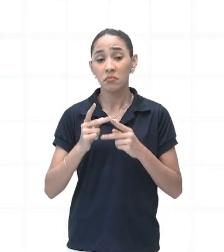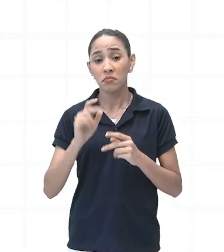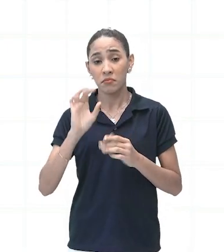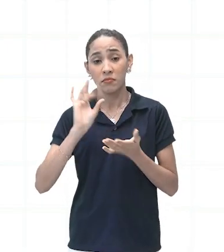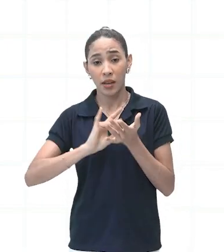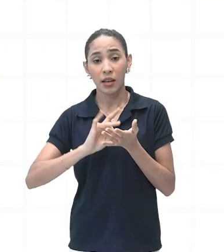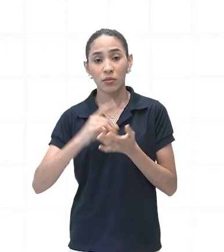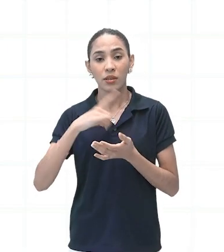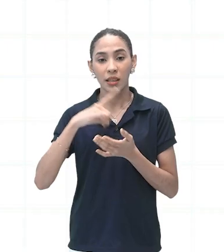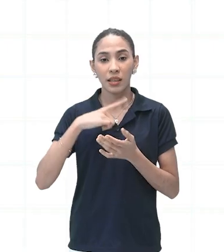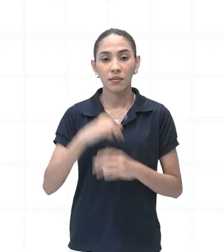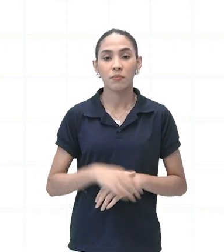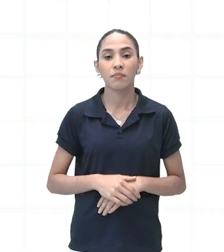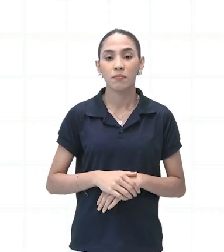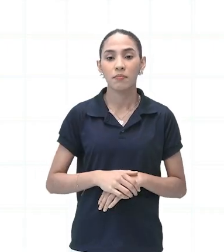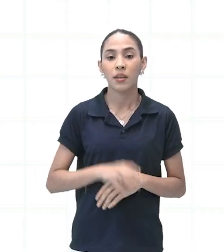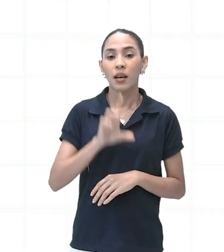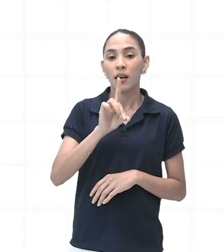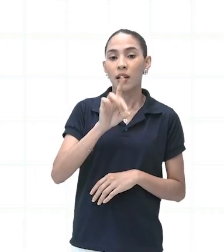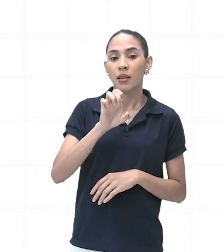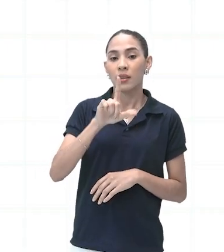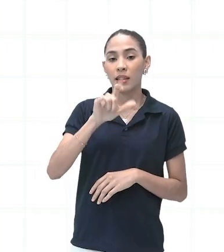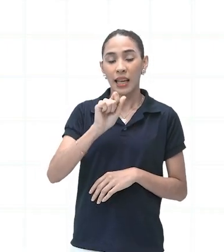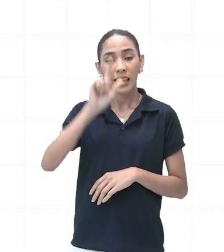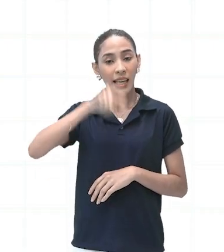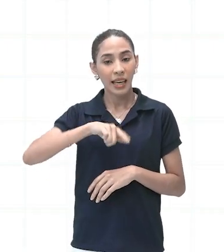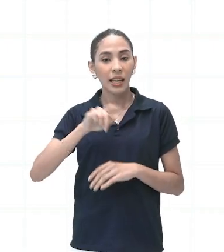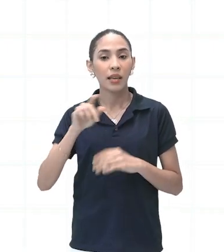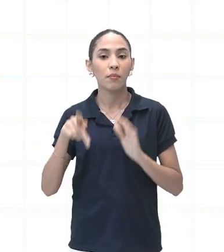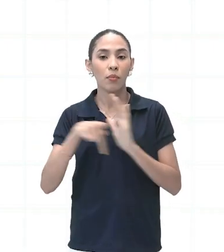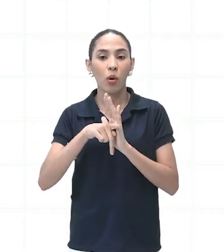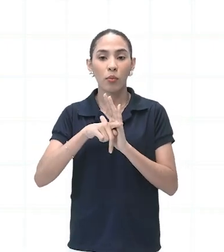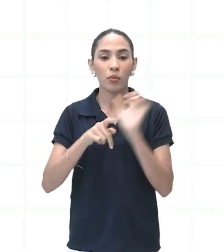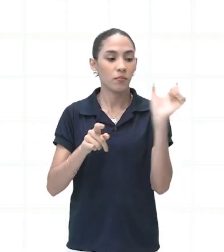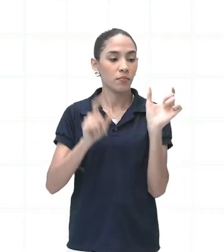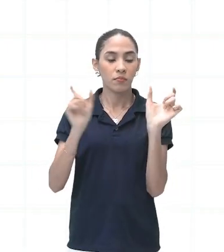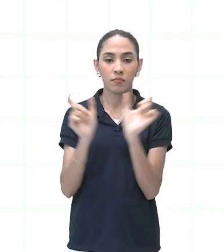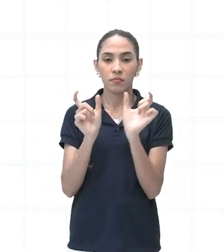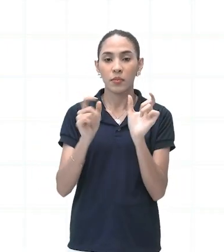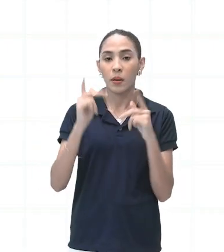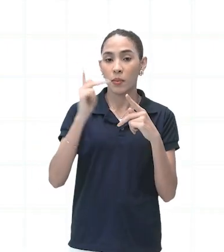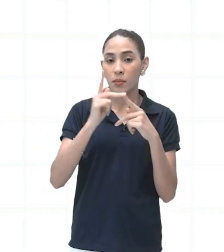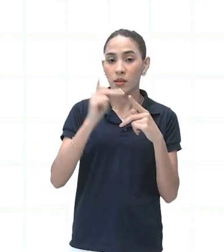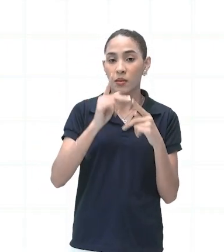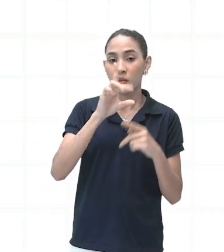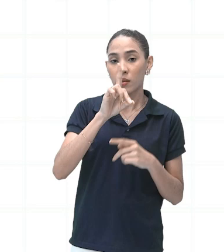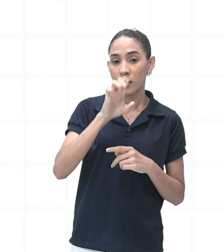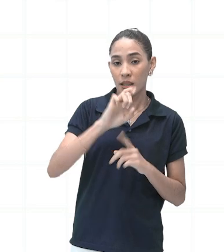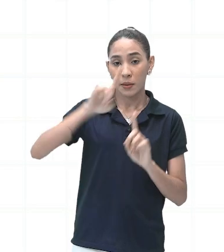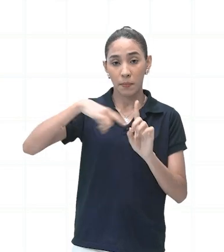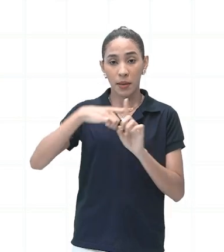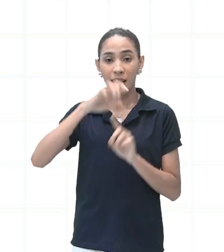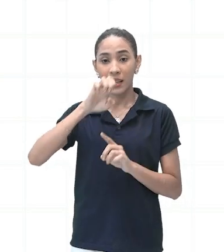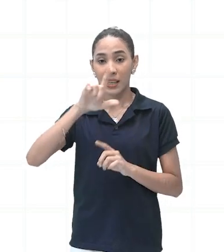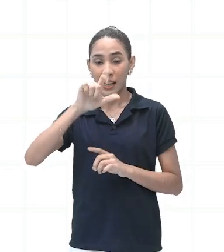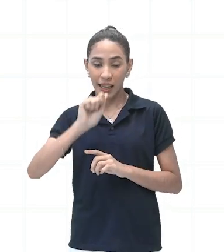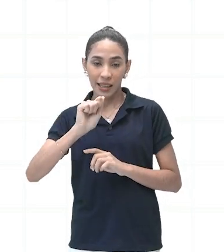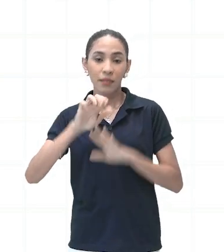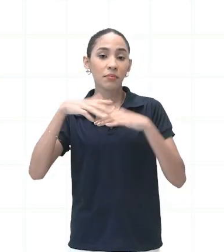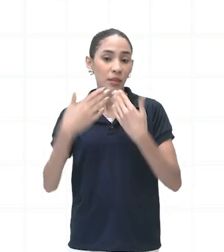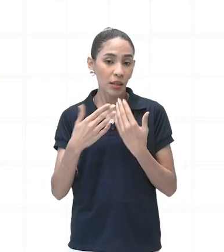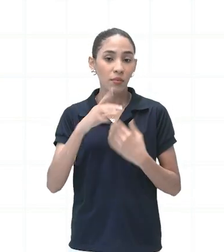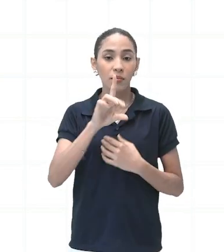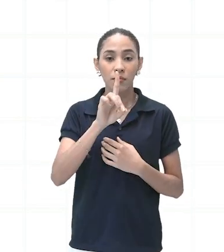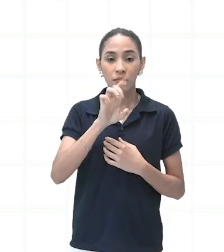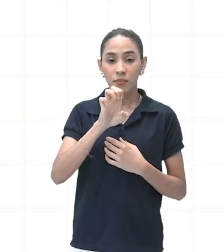Tem. Essa palavrinha dela é resultado da junção da preposição de mais ela. Então, a